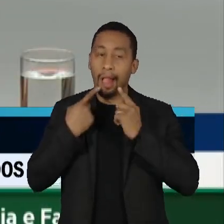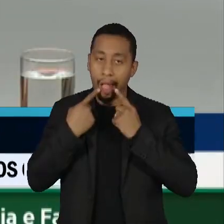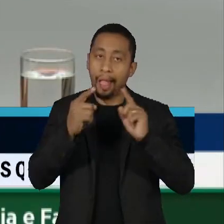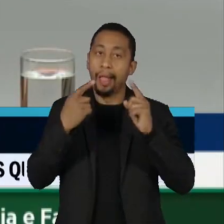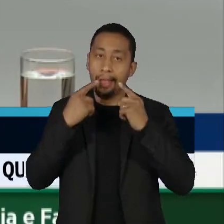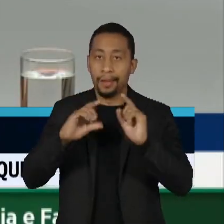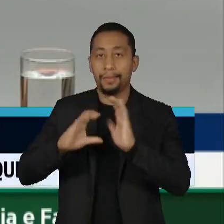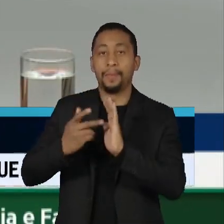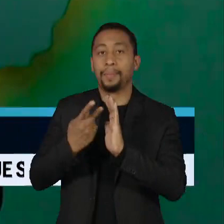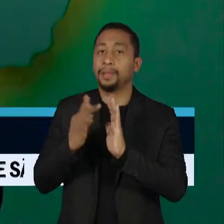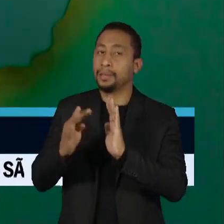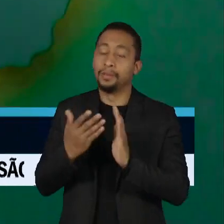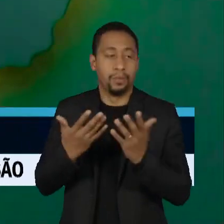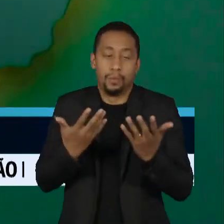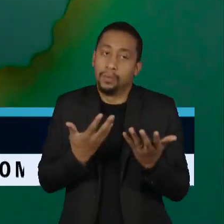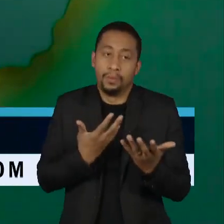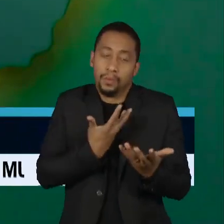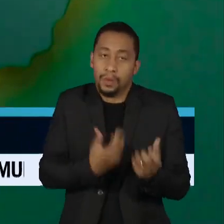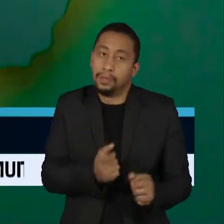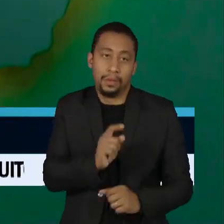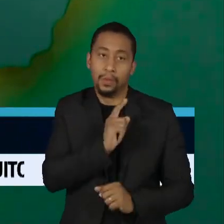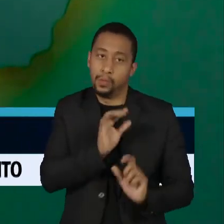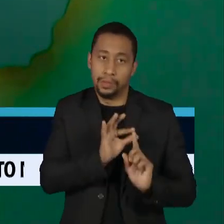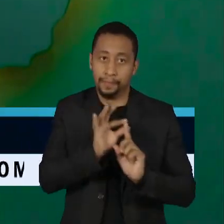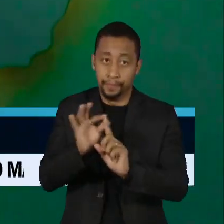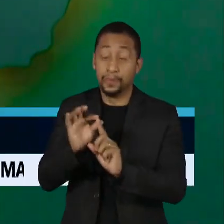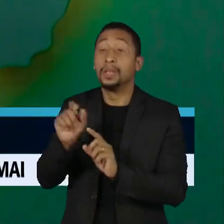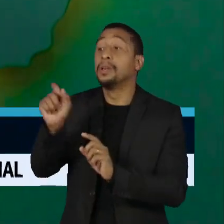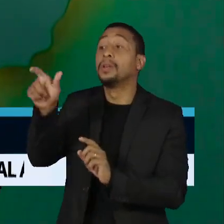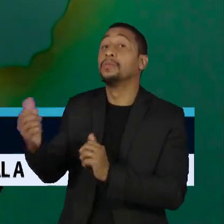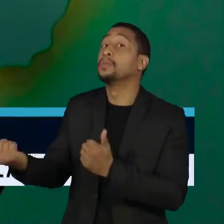PT desde a indicação. O substituto de Van Burg é